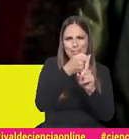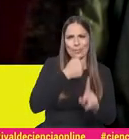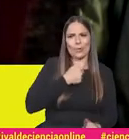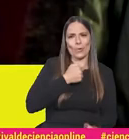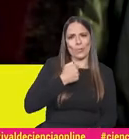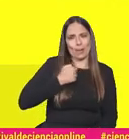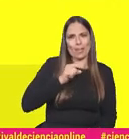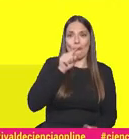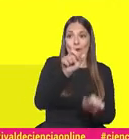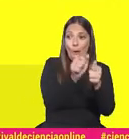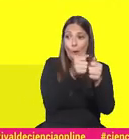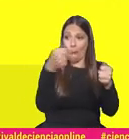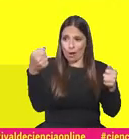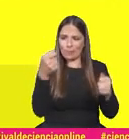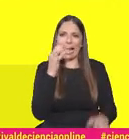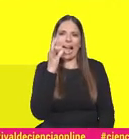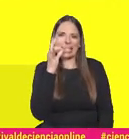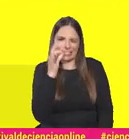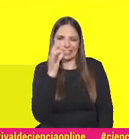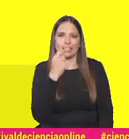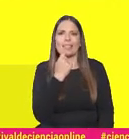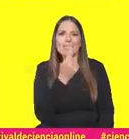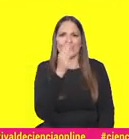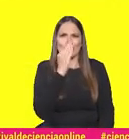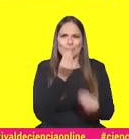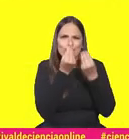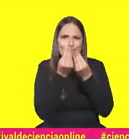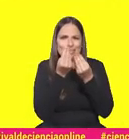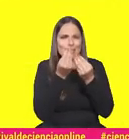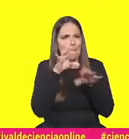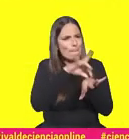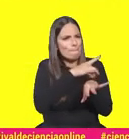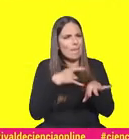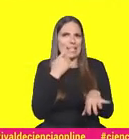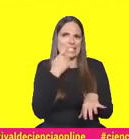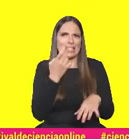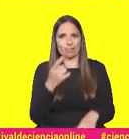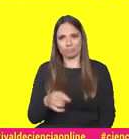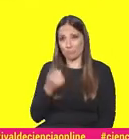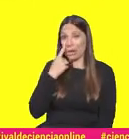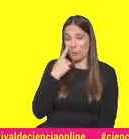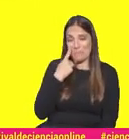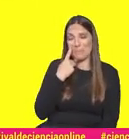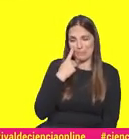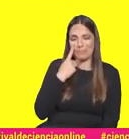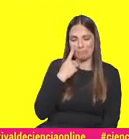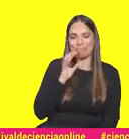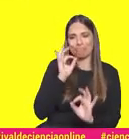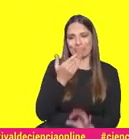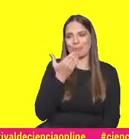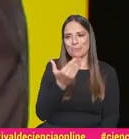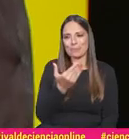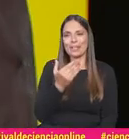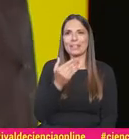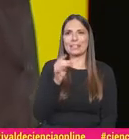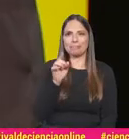armário das especiarias, mordem um cravinho e digam lá se não sabe a dentista. Vou experimentar. Vamos experimentar, seguramente. Obrigada,